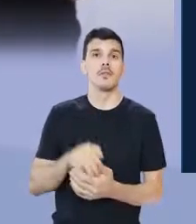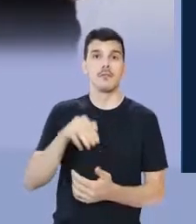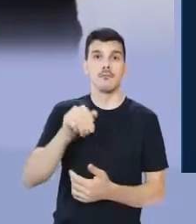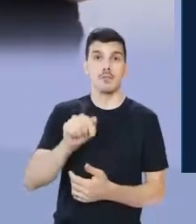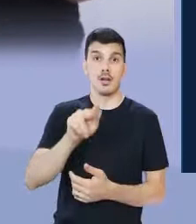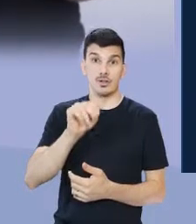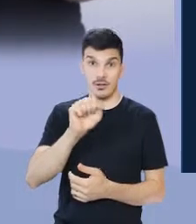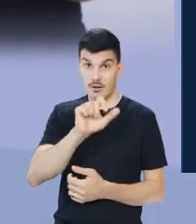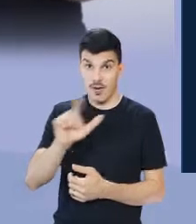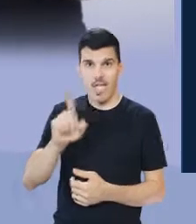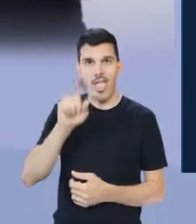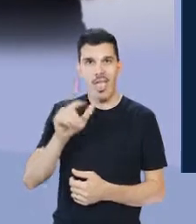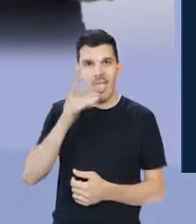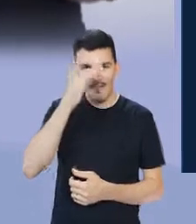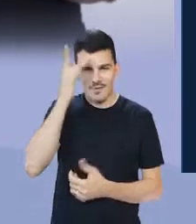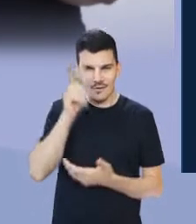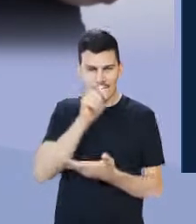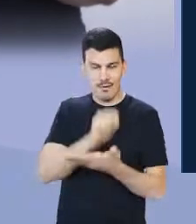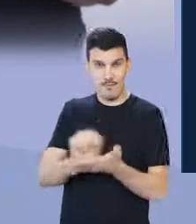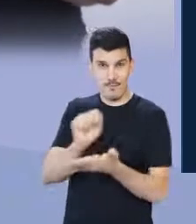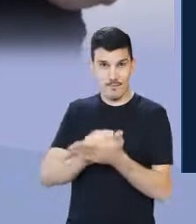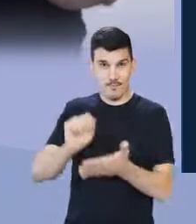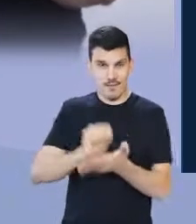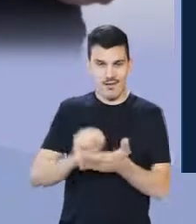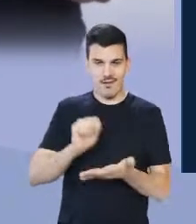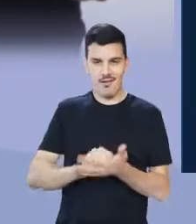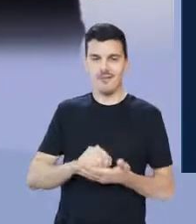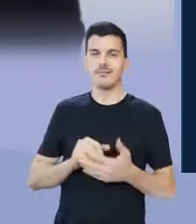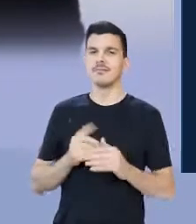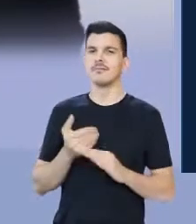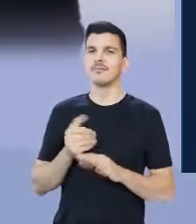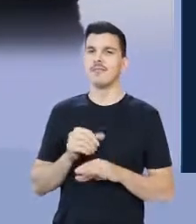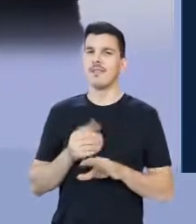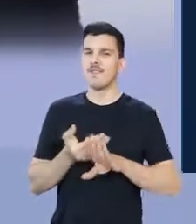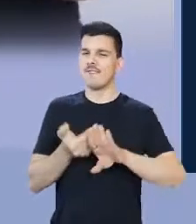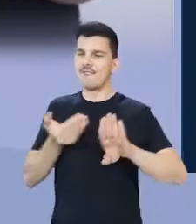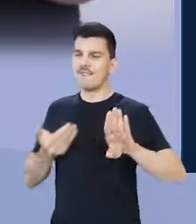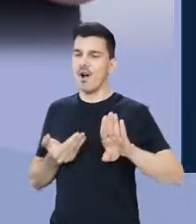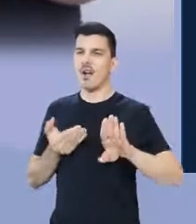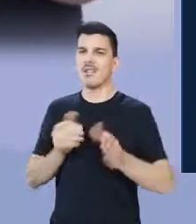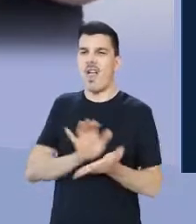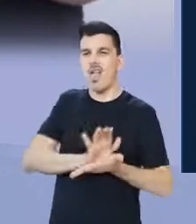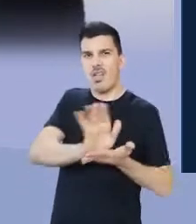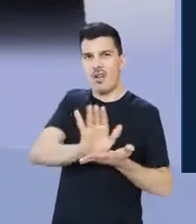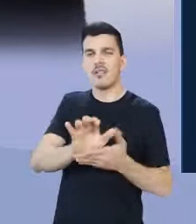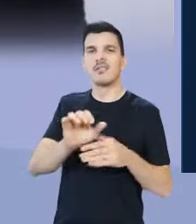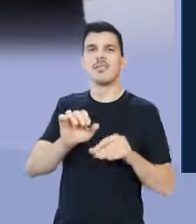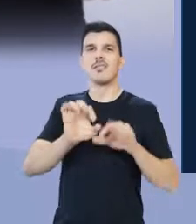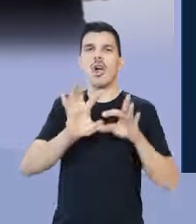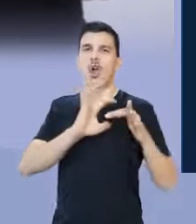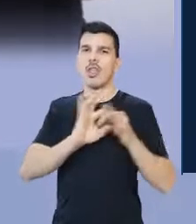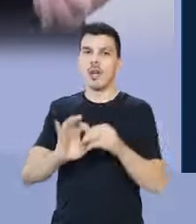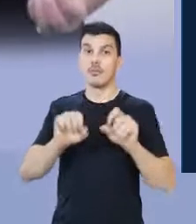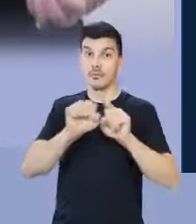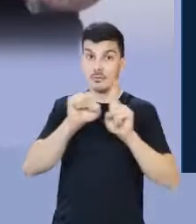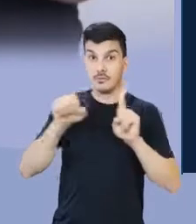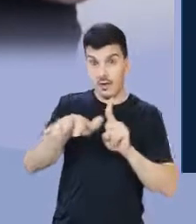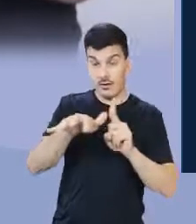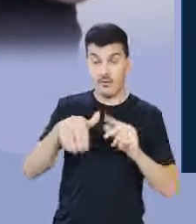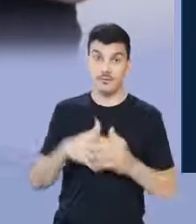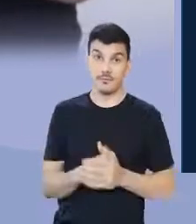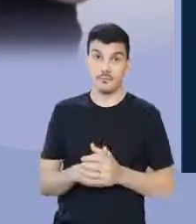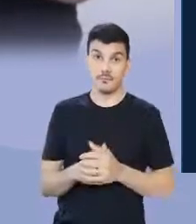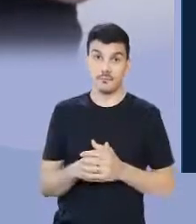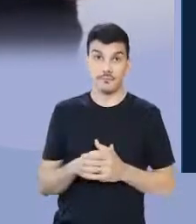que marginal é aquele que vai escrever à margem de um sistema, à margem de uma